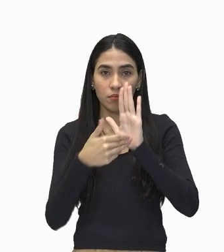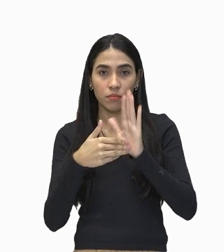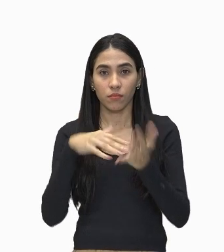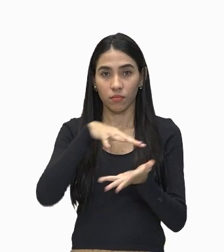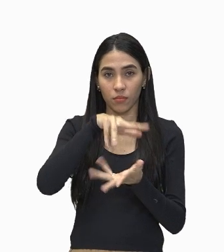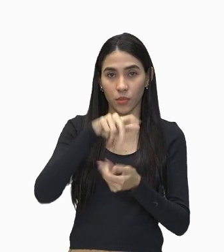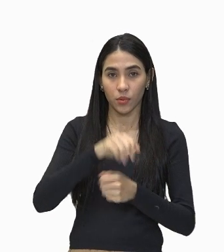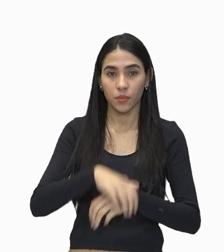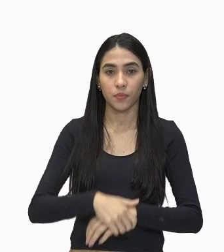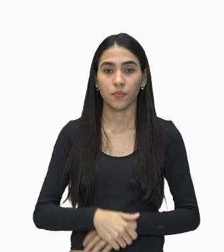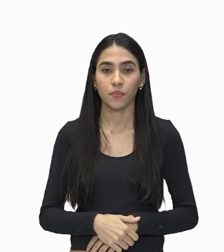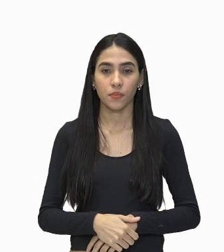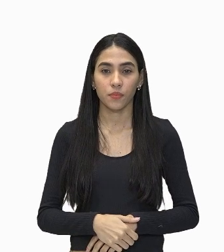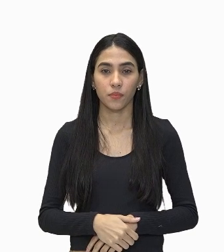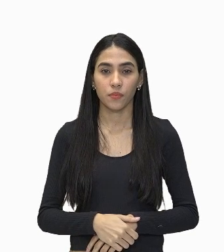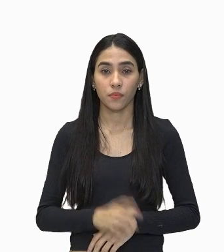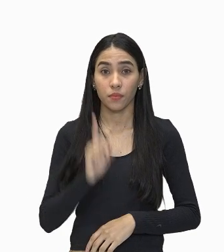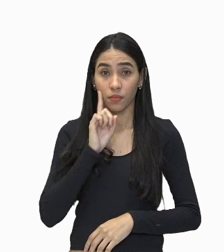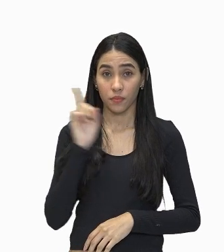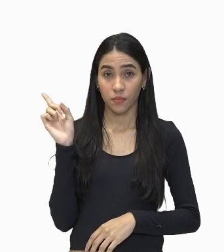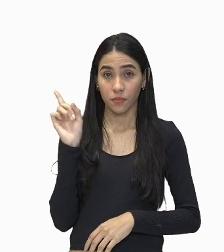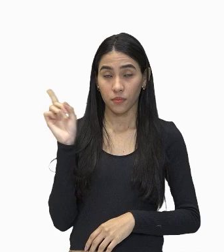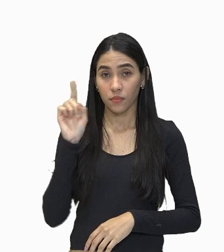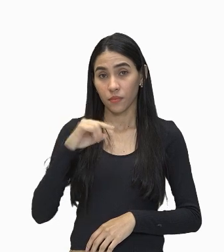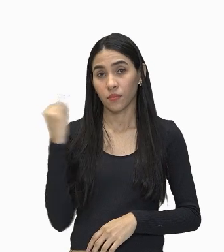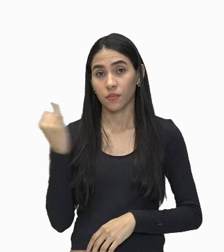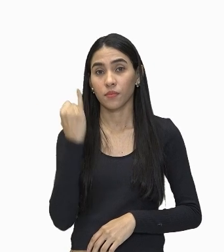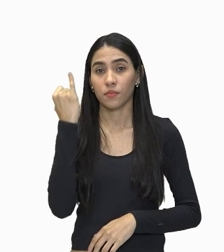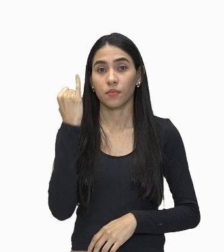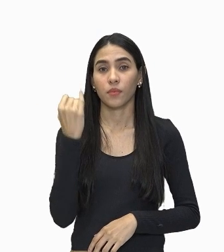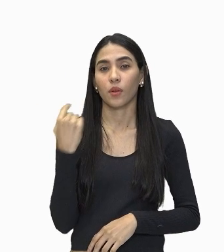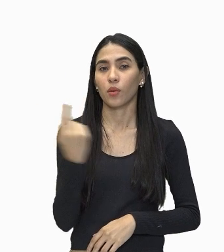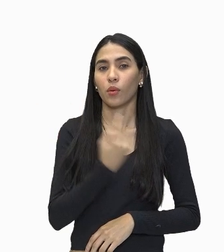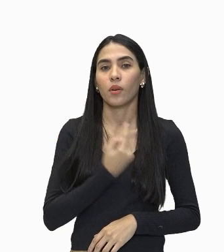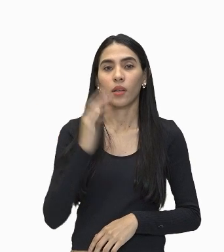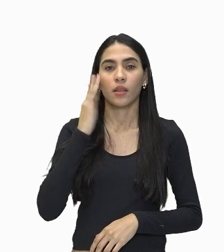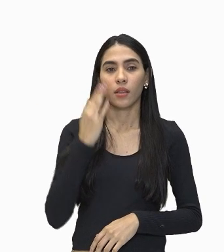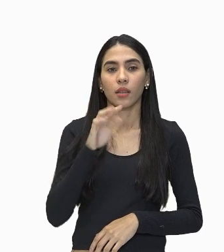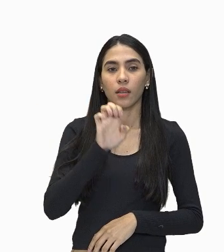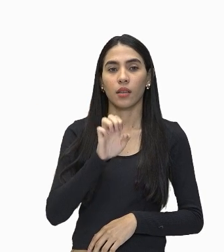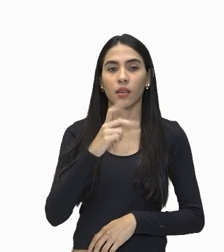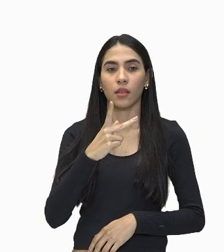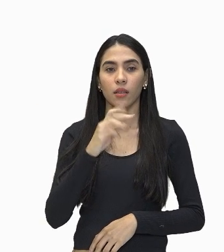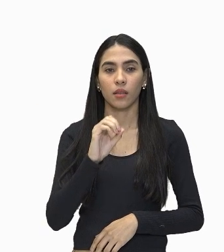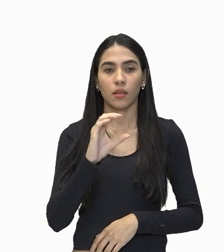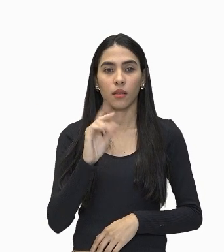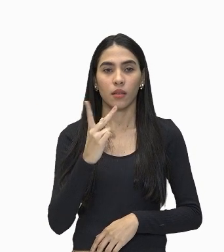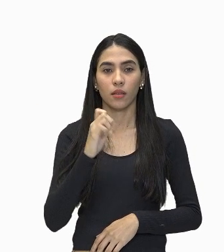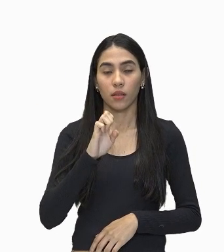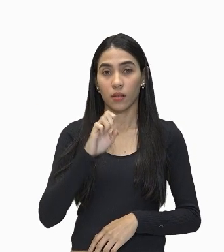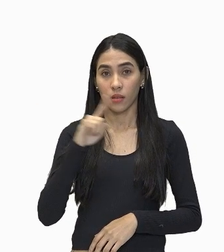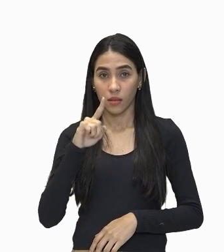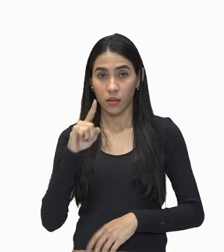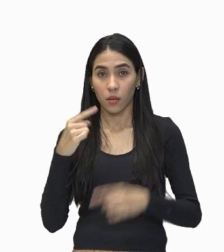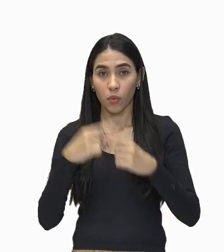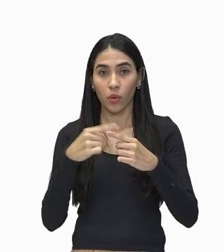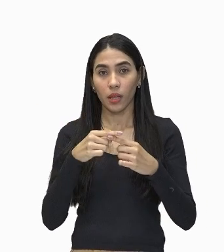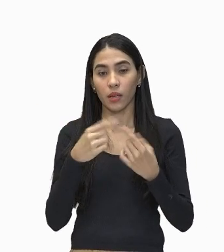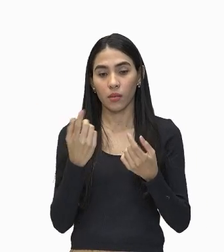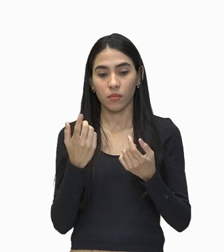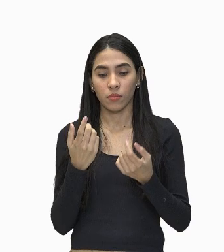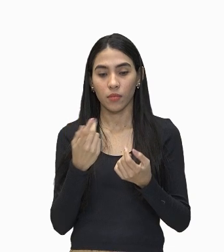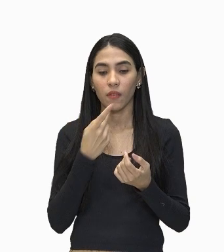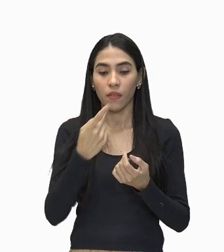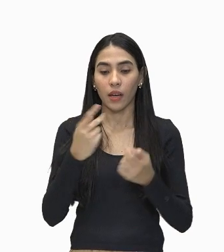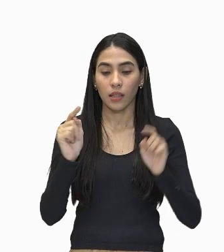mundo. Aqui é importante entender essa epoché, que quando a gente fala em colocar entre